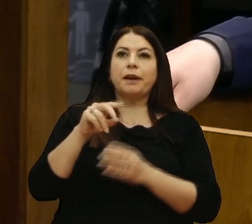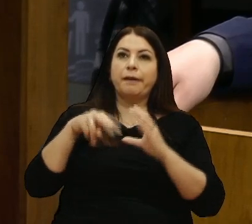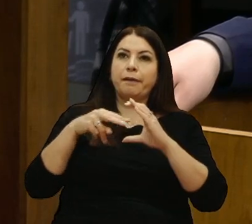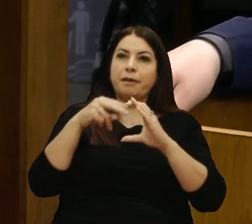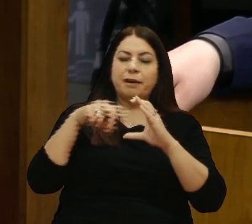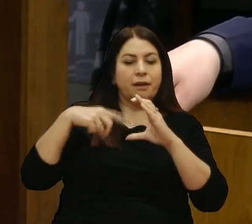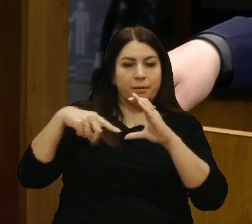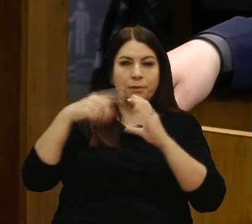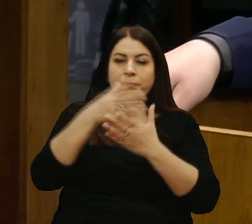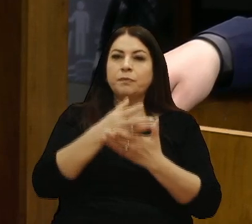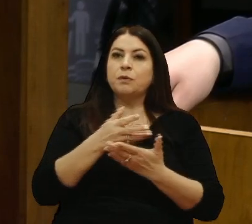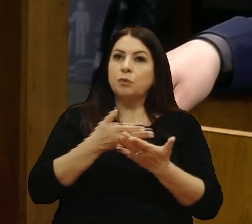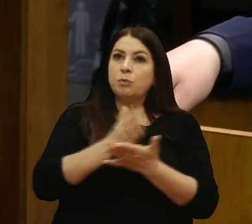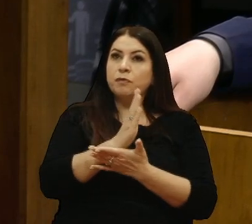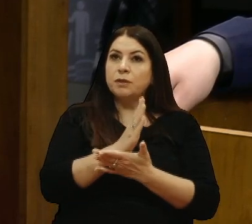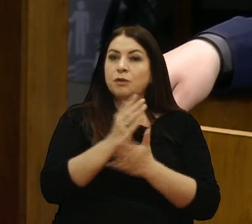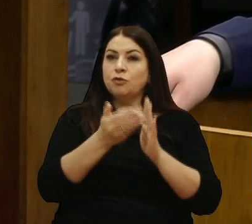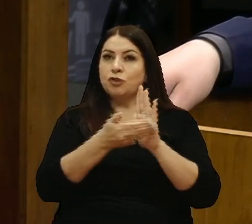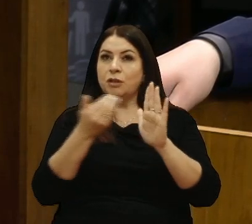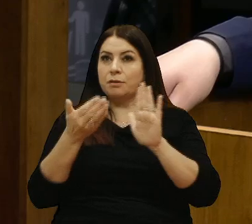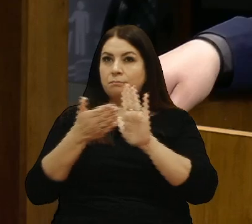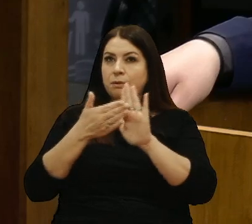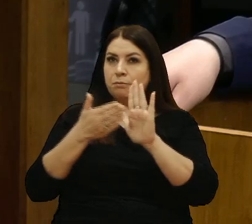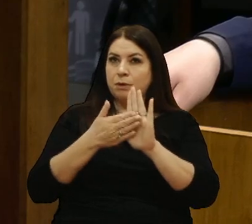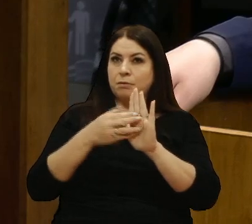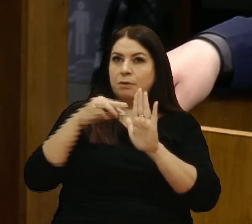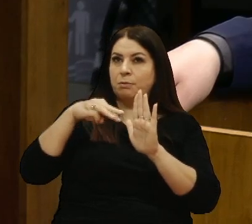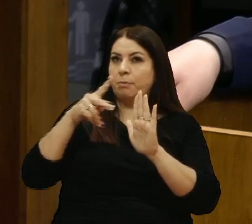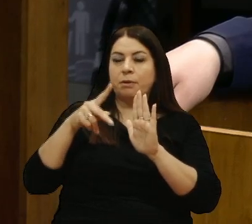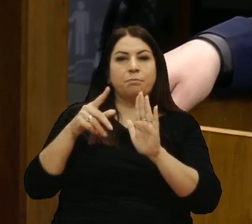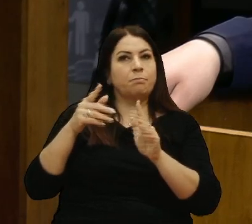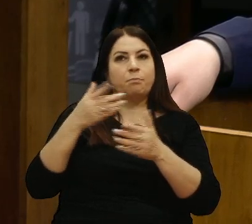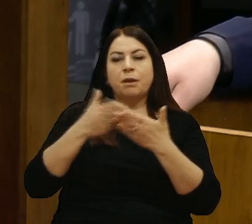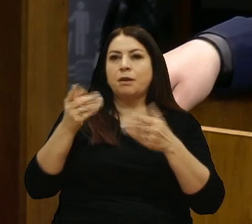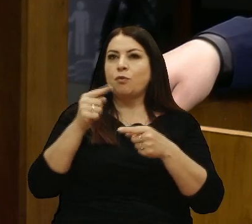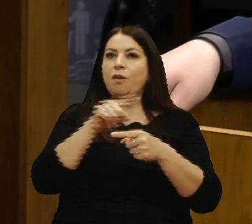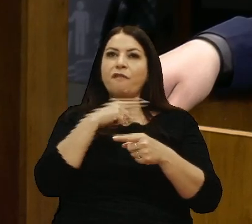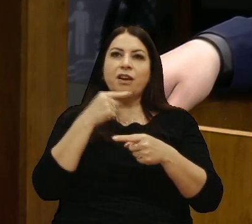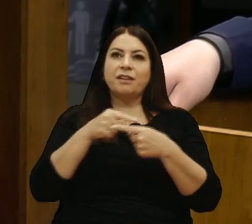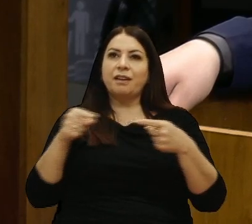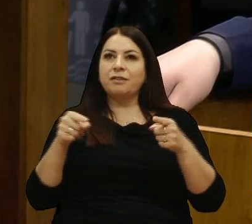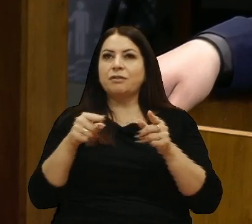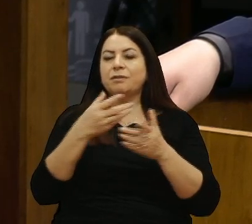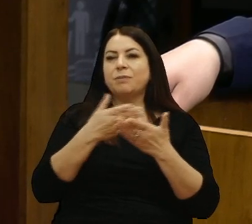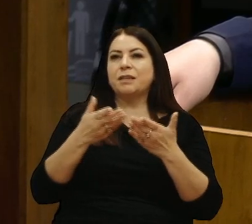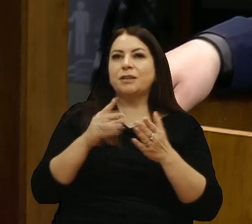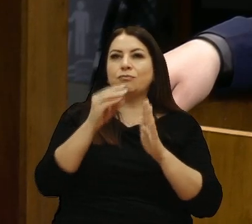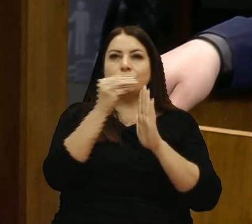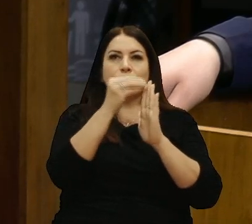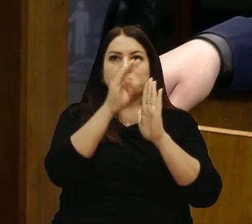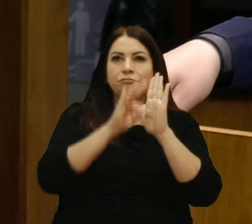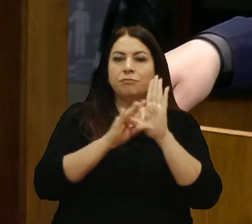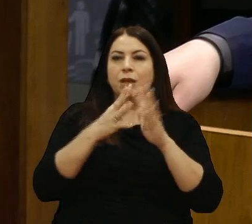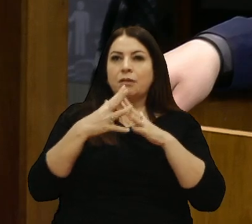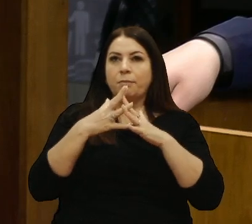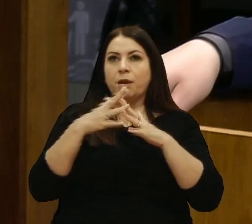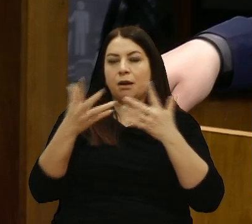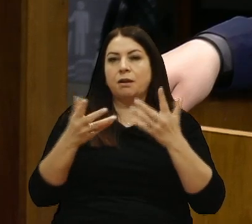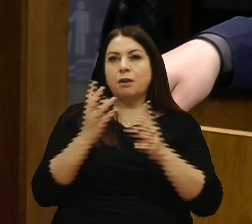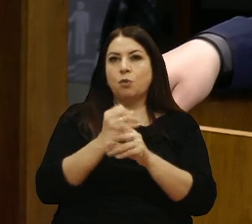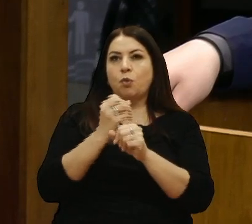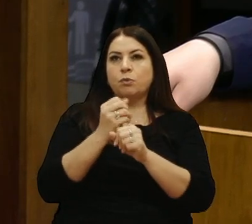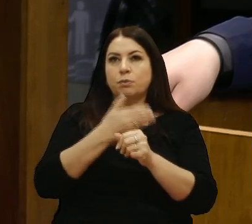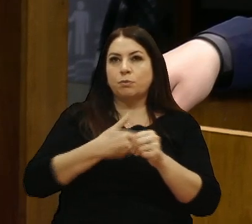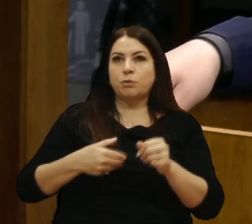Deputados. Com a aprovação da retirada da pauta, a MP perdeu a validade e as medidas apresentadas no texto deixaram de existir, o que atrapalha o fechamento das contas